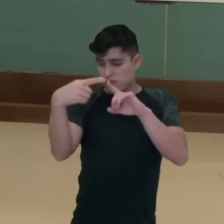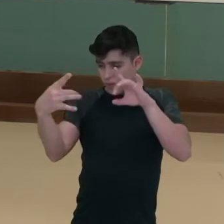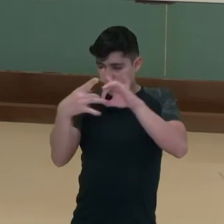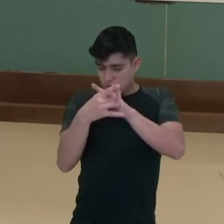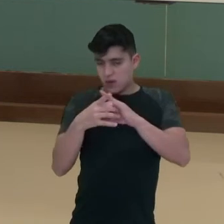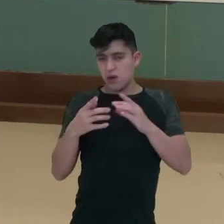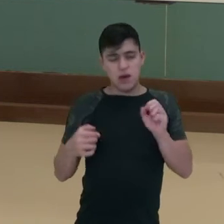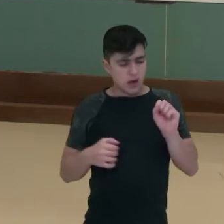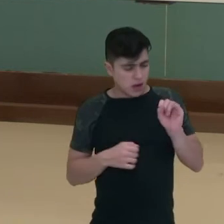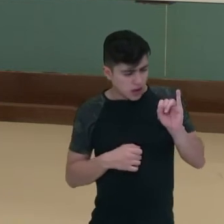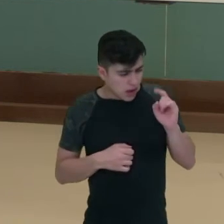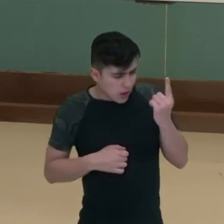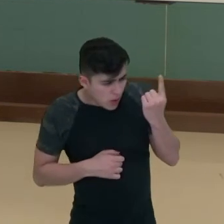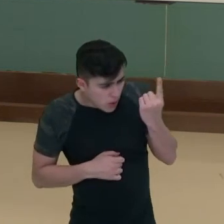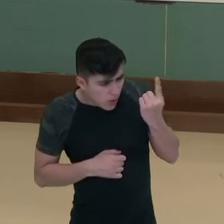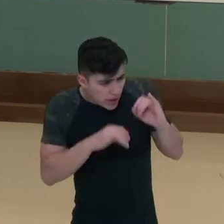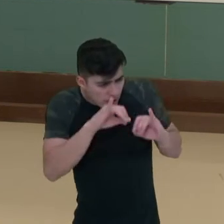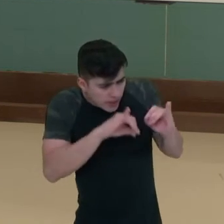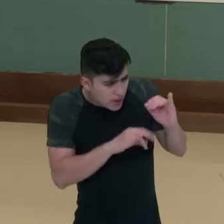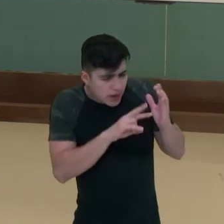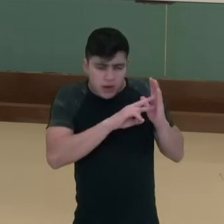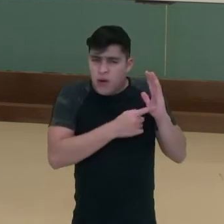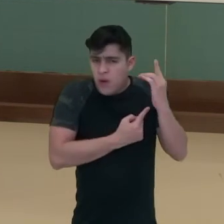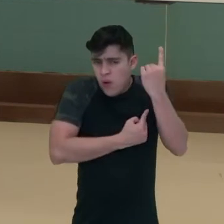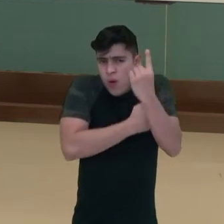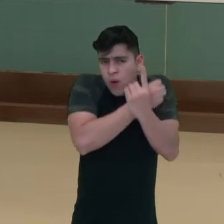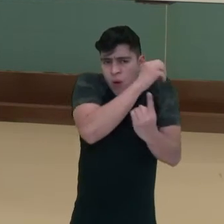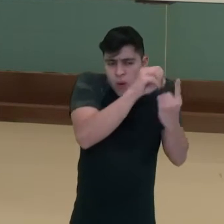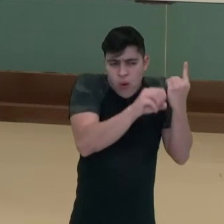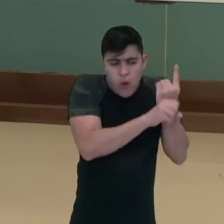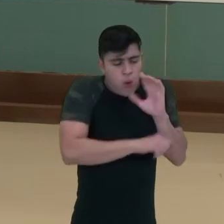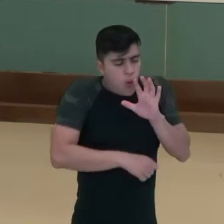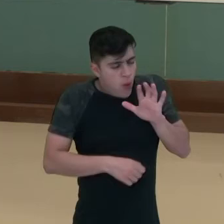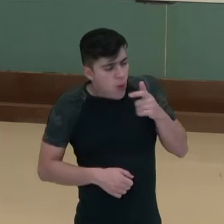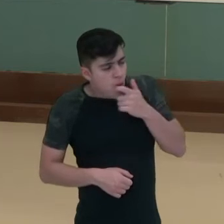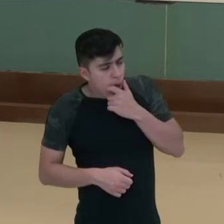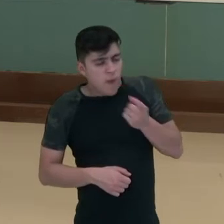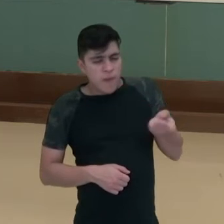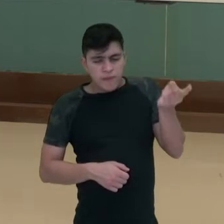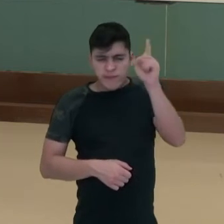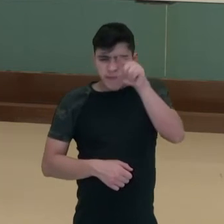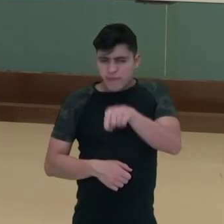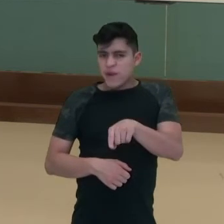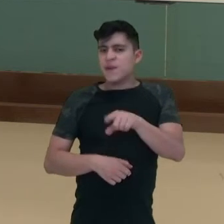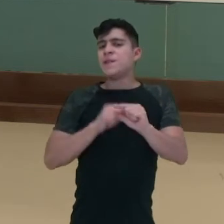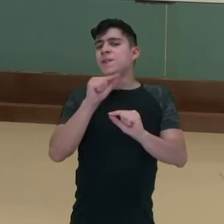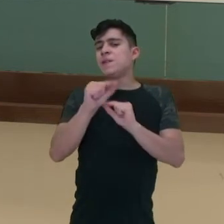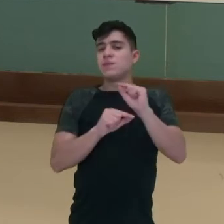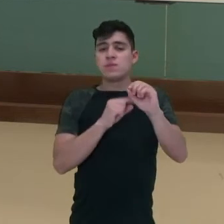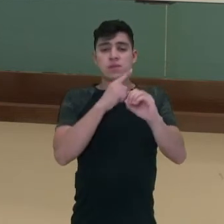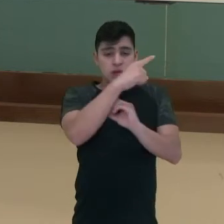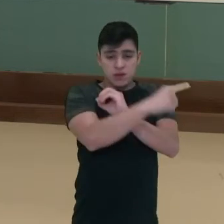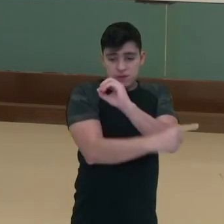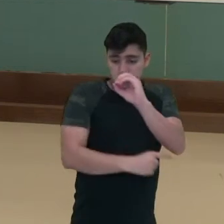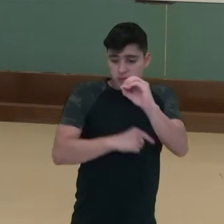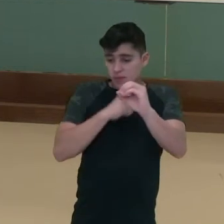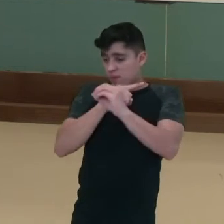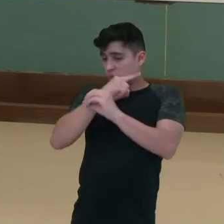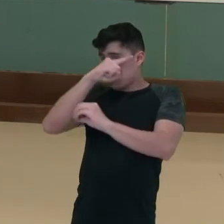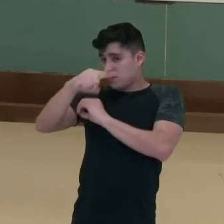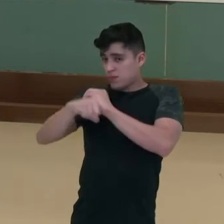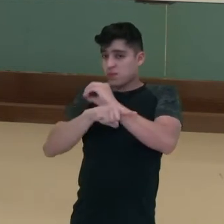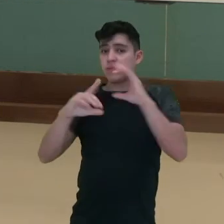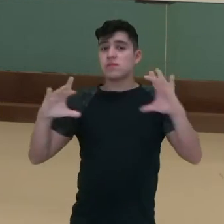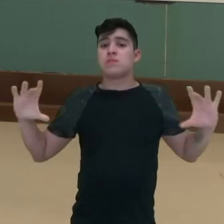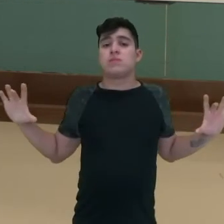eu só tenho um átomo. Um elemento isolado sozinho é um átomo. Quando estes átomos, então, são ligados, que